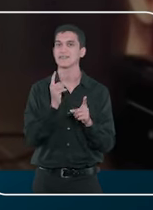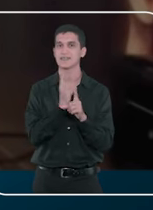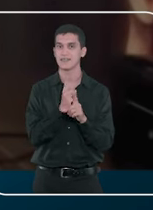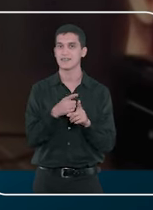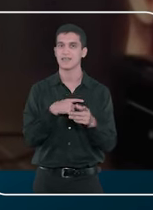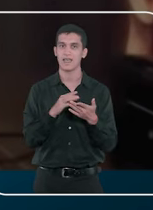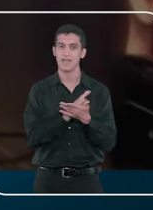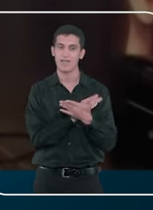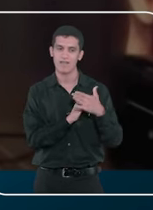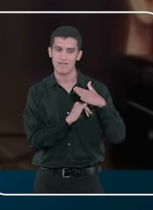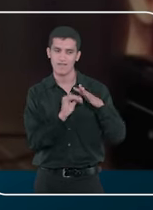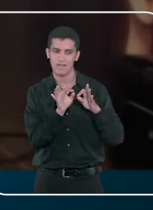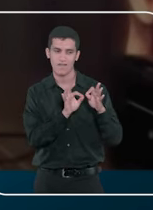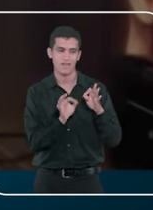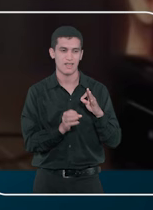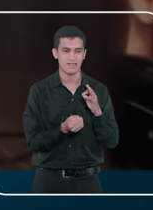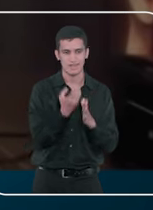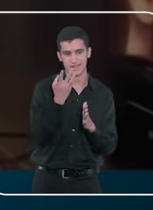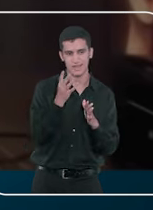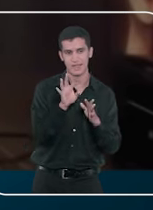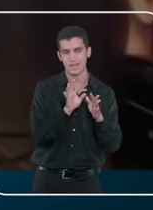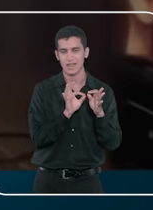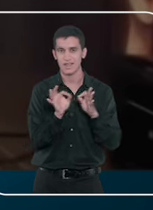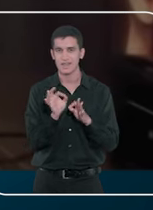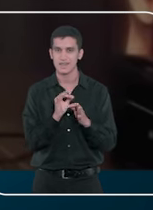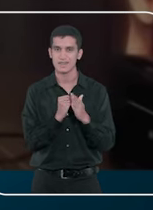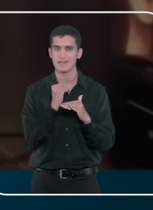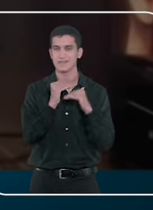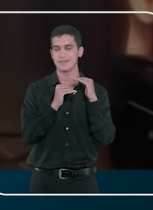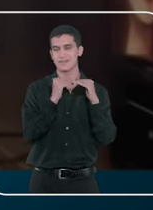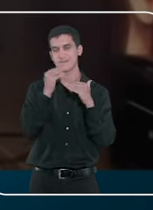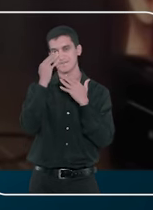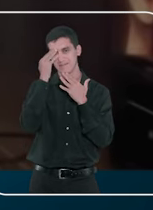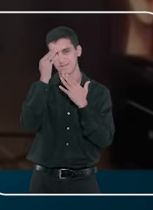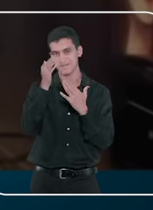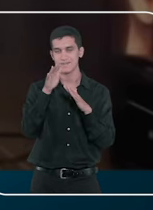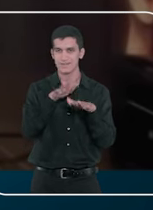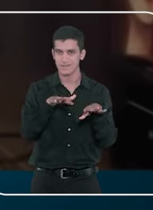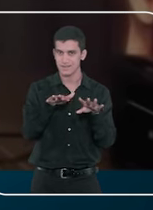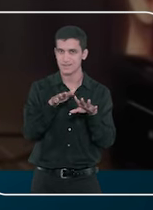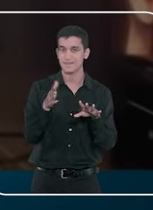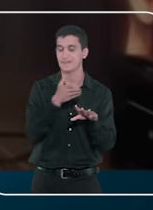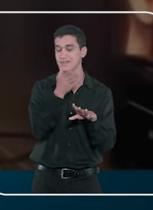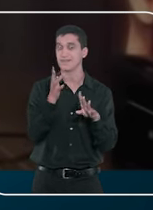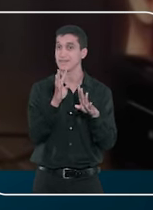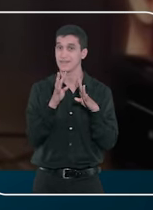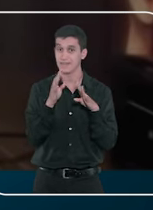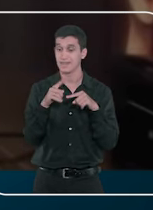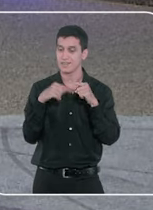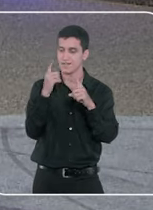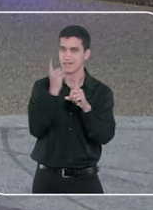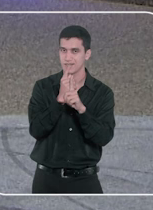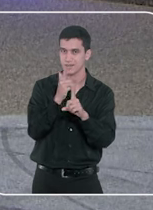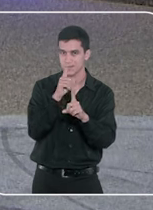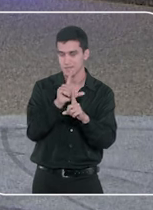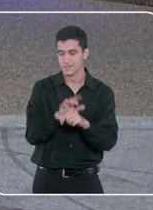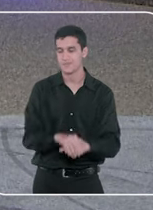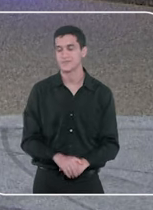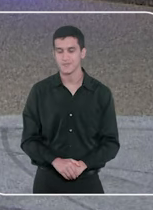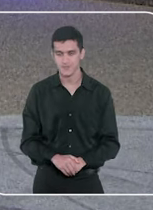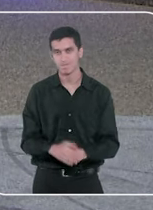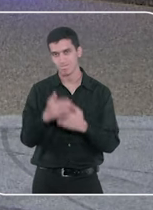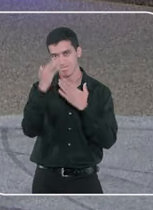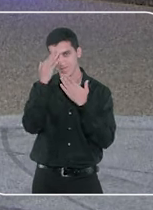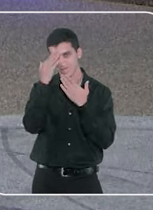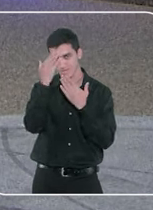em formação, em maturação, em desenvolvimento. Muito obrigada a todos e todas e até uma próxima oportunidade. Muito obrigada. Um